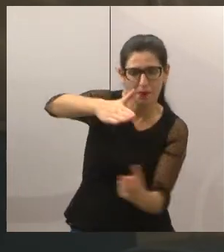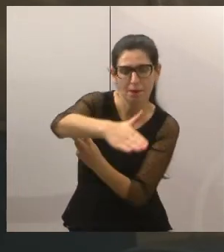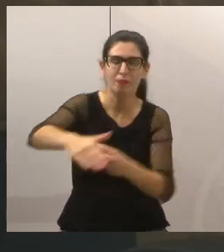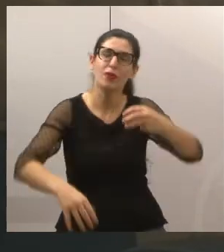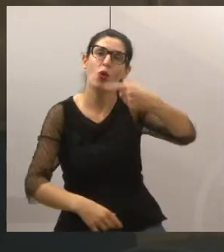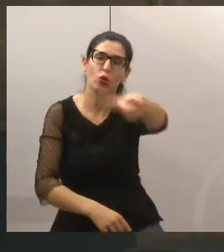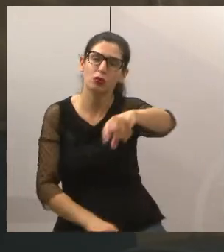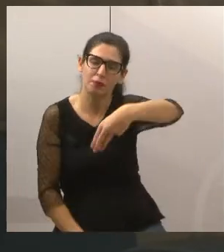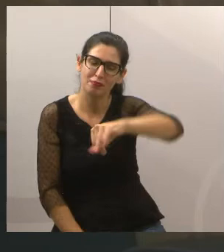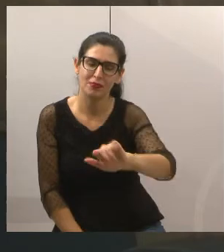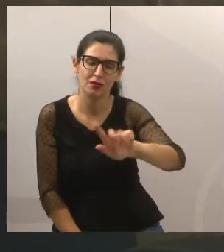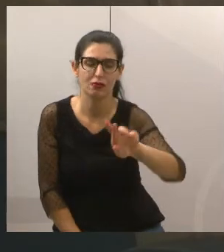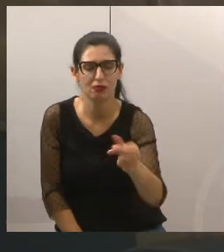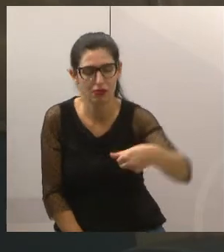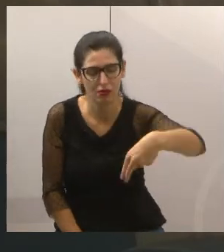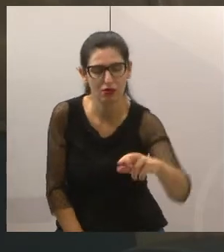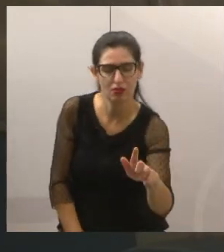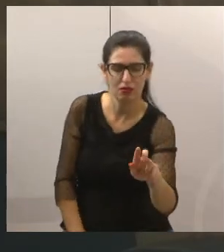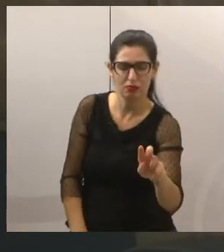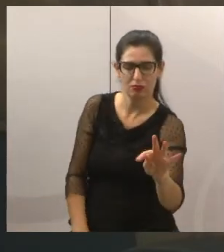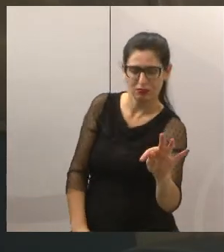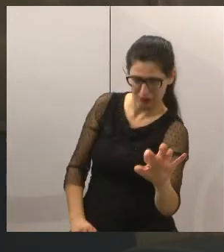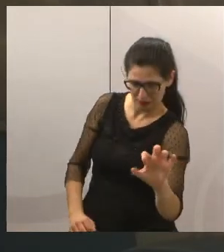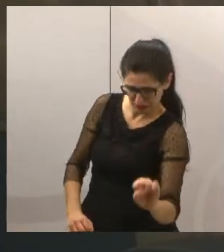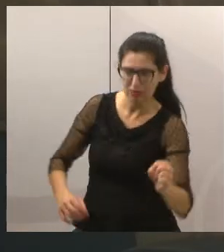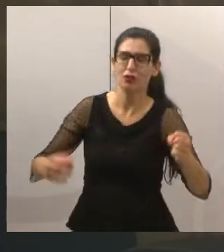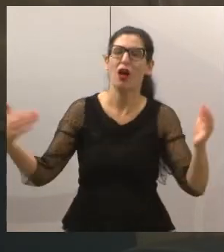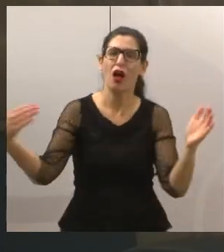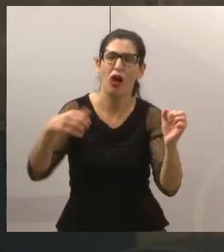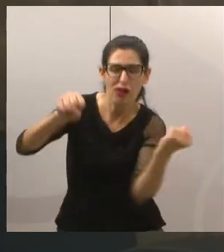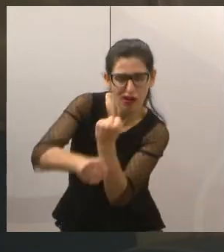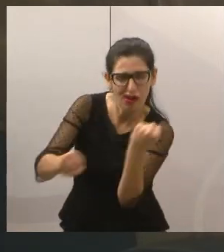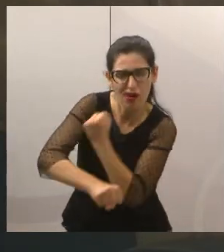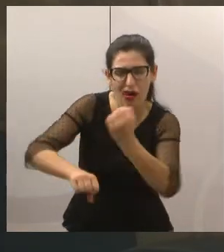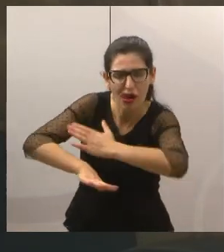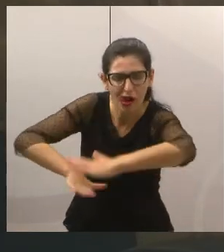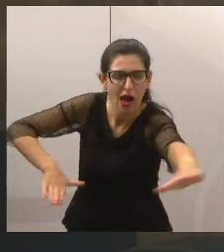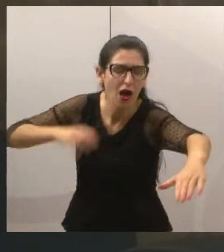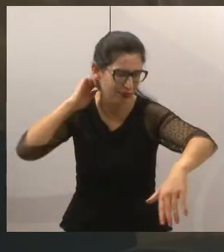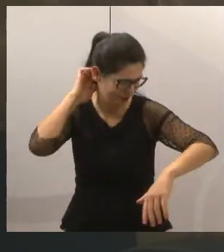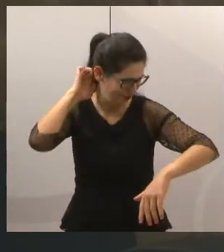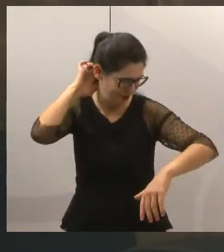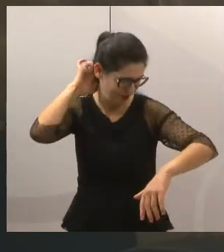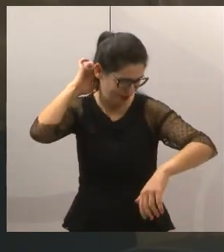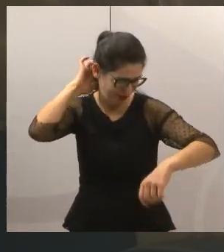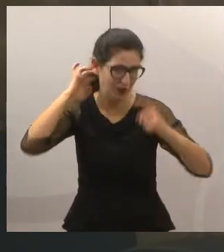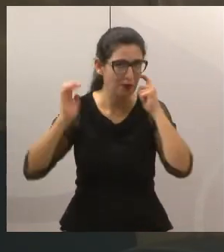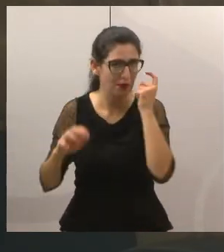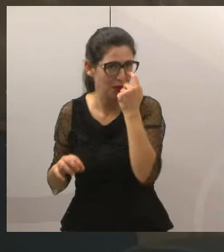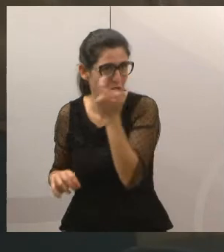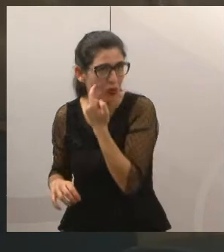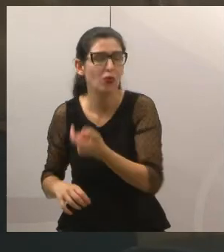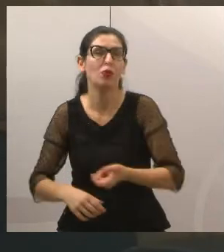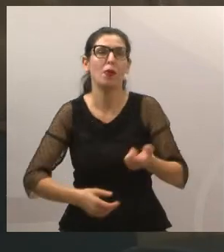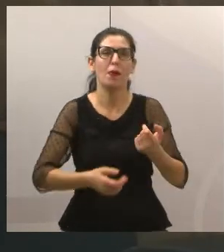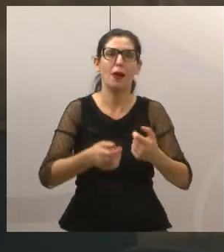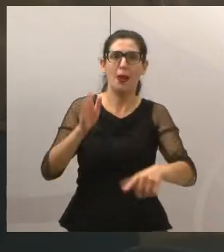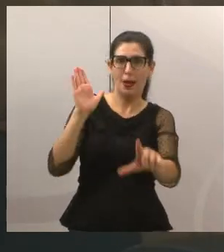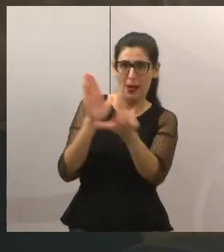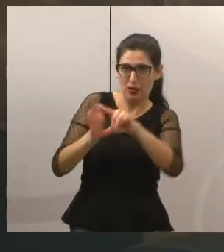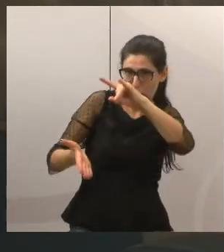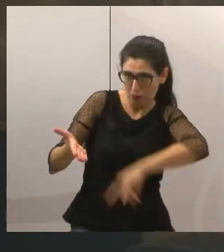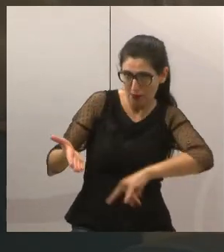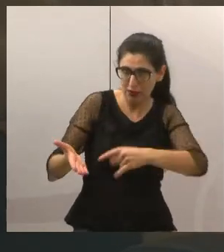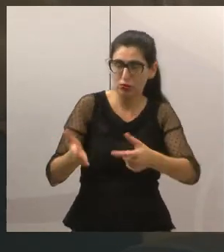Avelina, que vai ligar ao Parque Meia Lua, já estavam nas leis anteriores. Estavam. Documentos